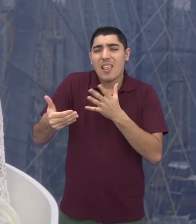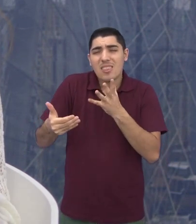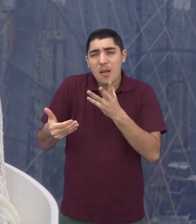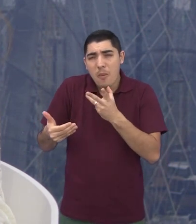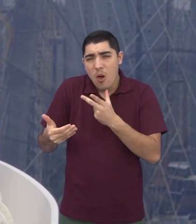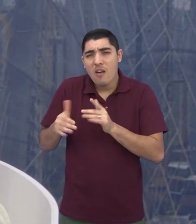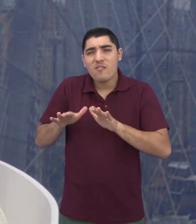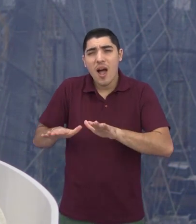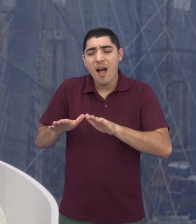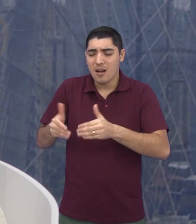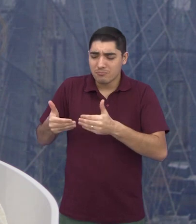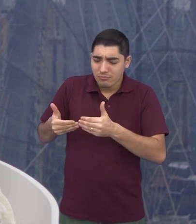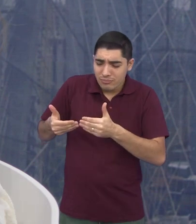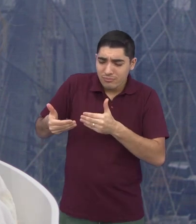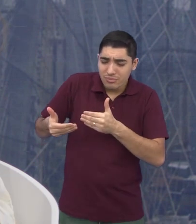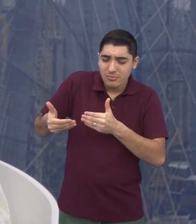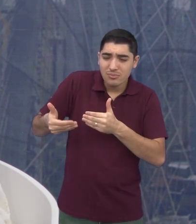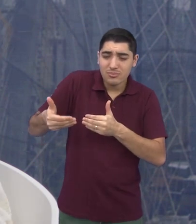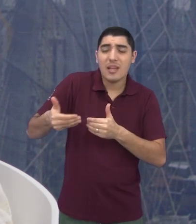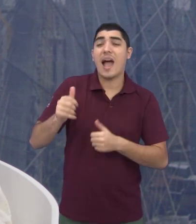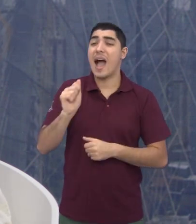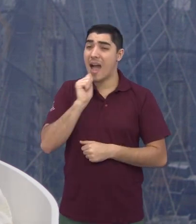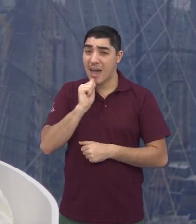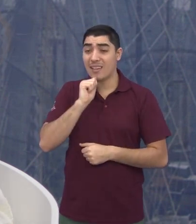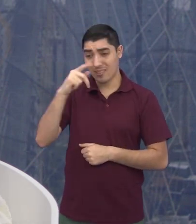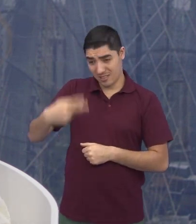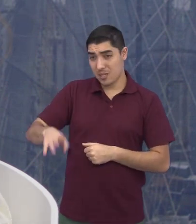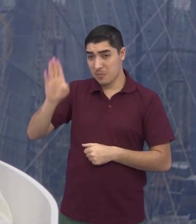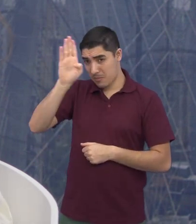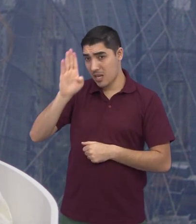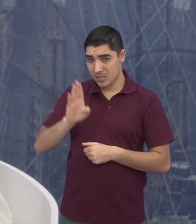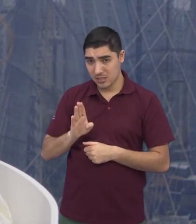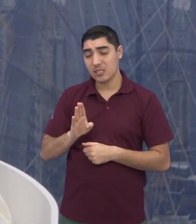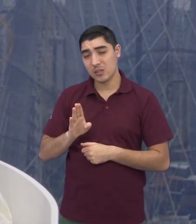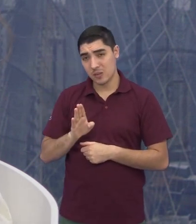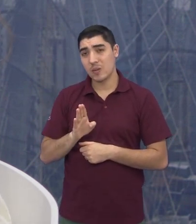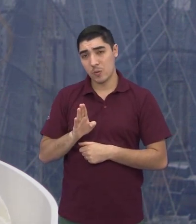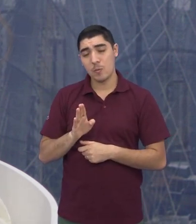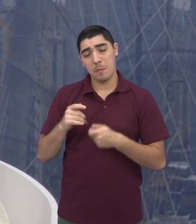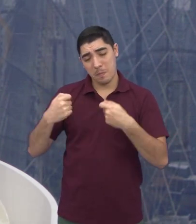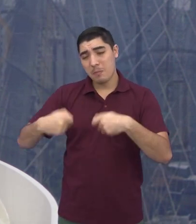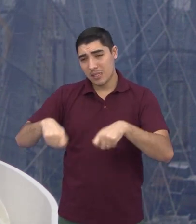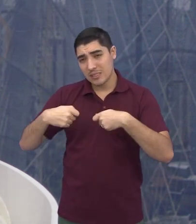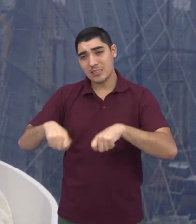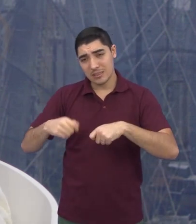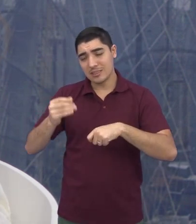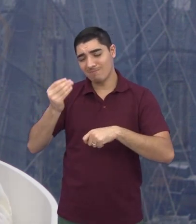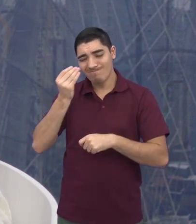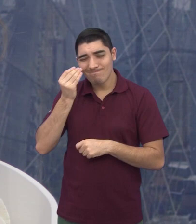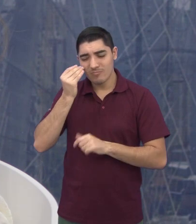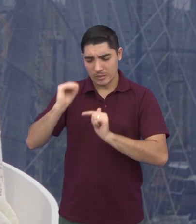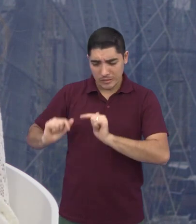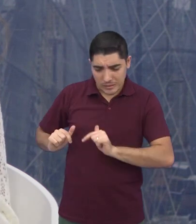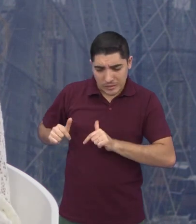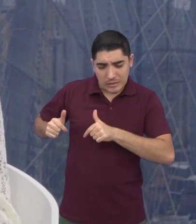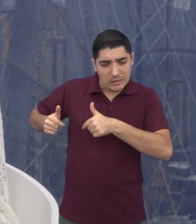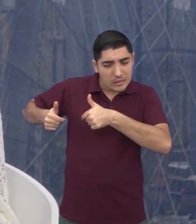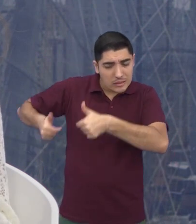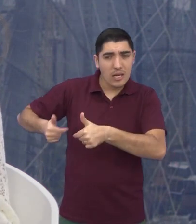engatinhando, né? Ainda temos muito, enquanto país, a construir, né? A